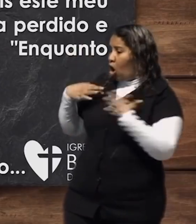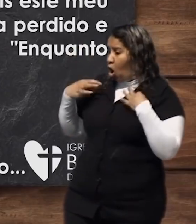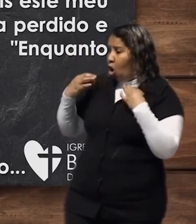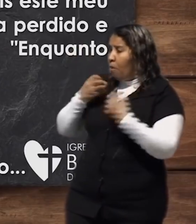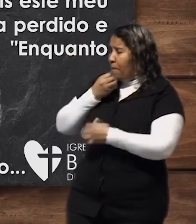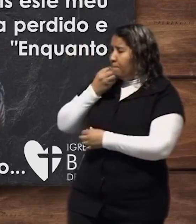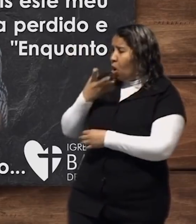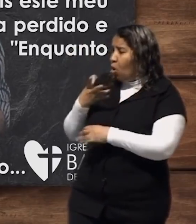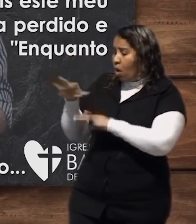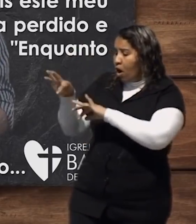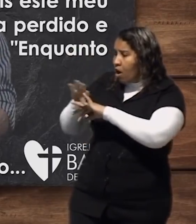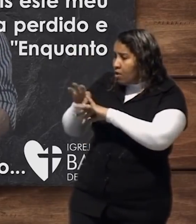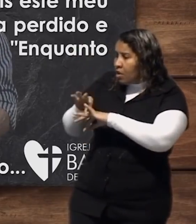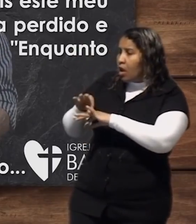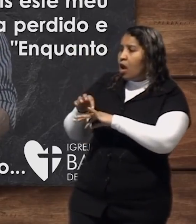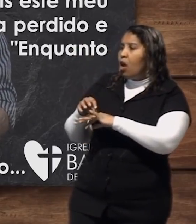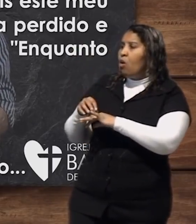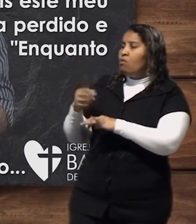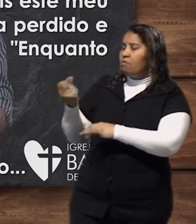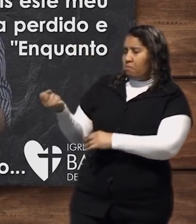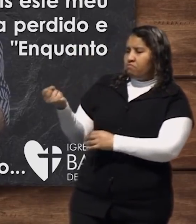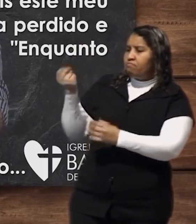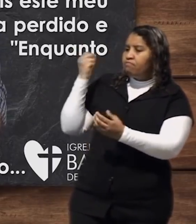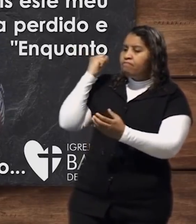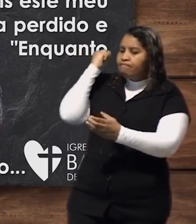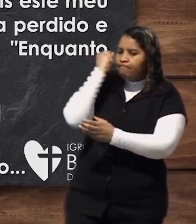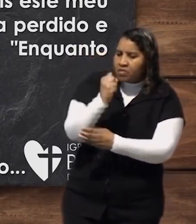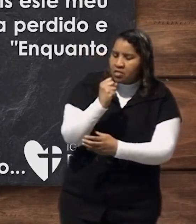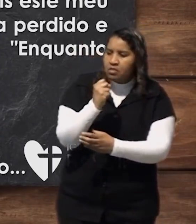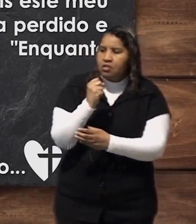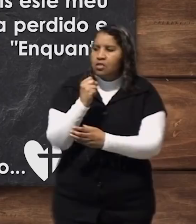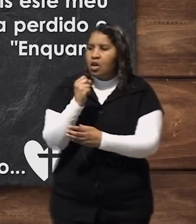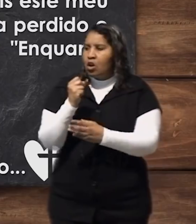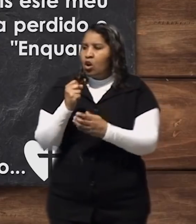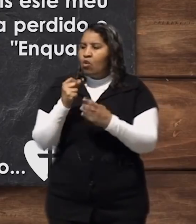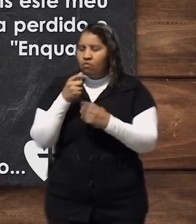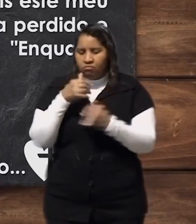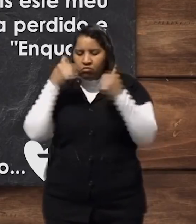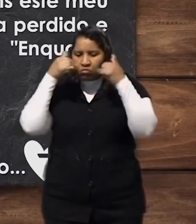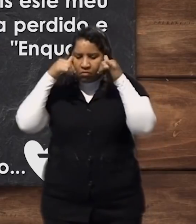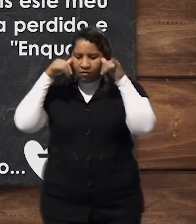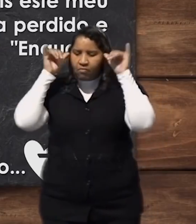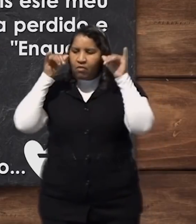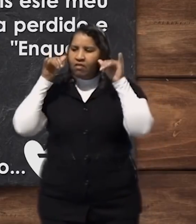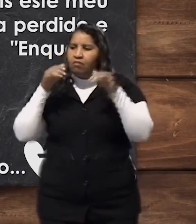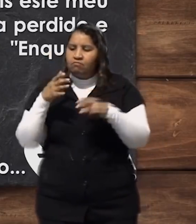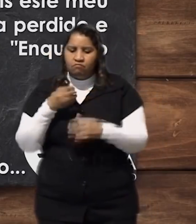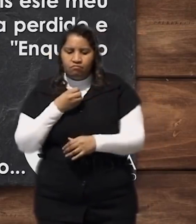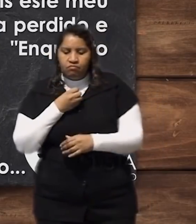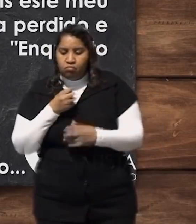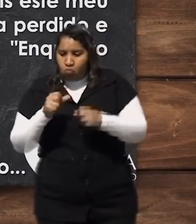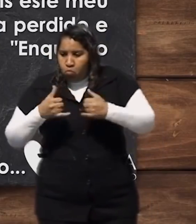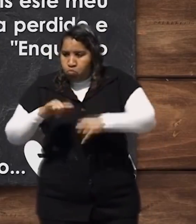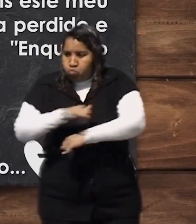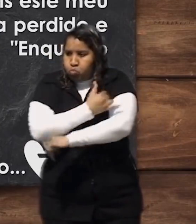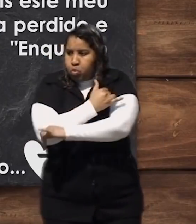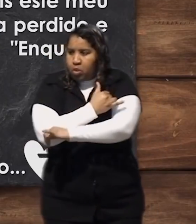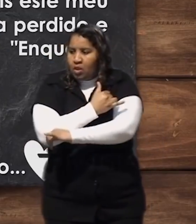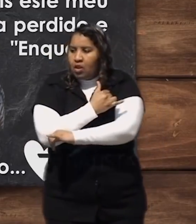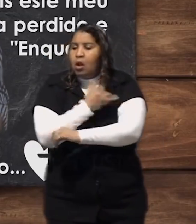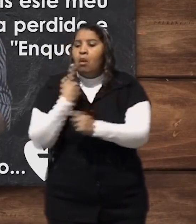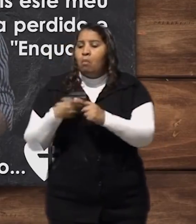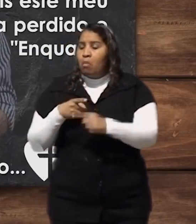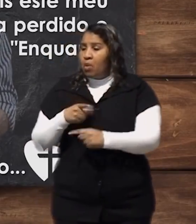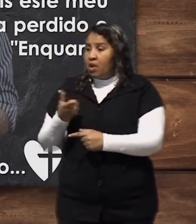trago um novilho gordo e matem-no vamos fazer uma festa e comemorar aparece meu filho Pois este meu filho estava